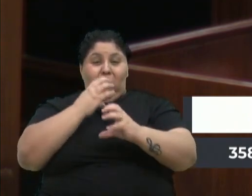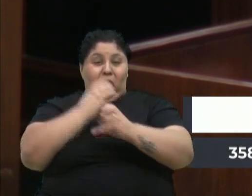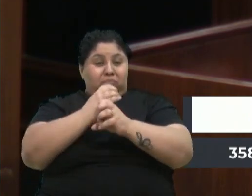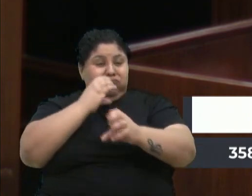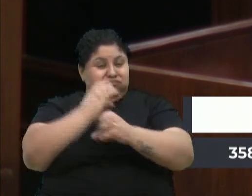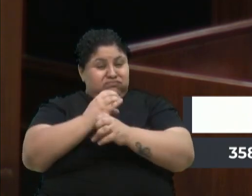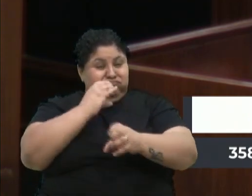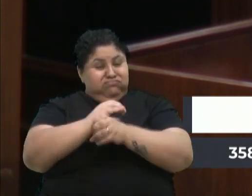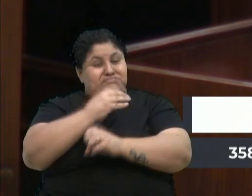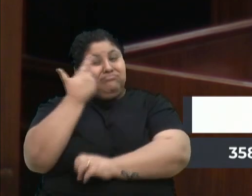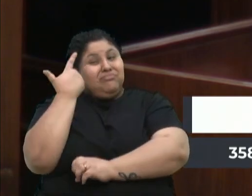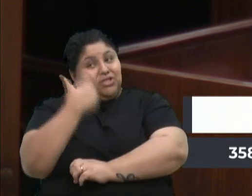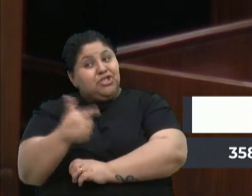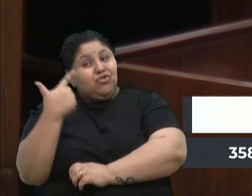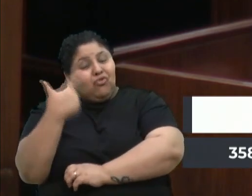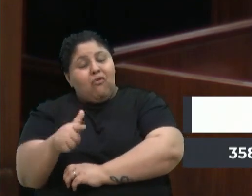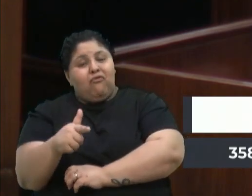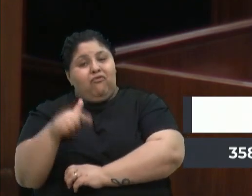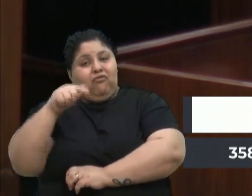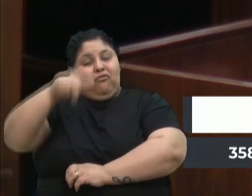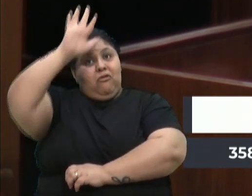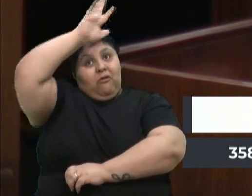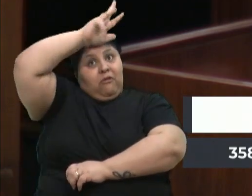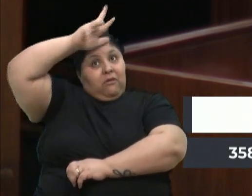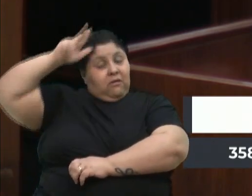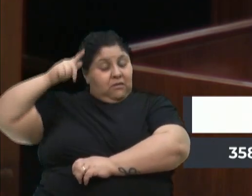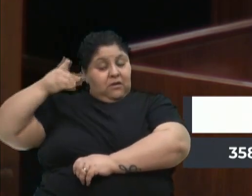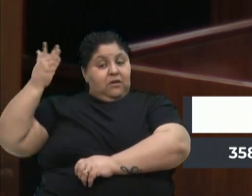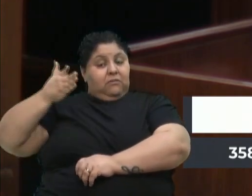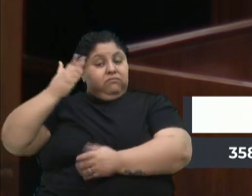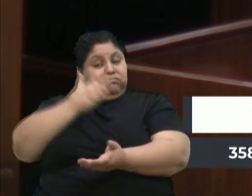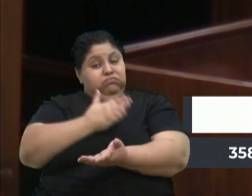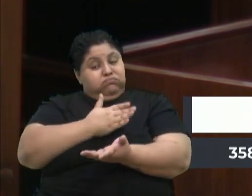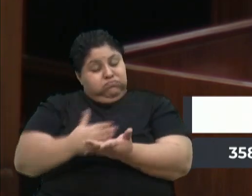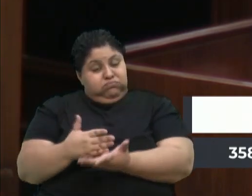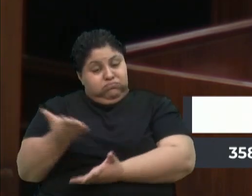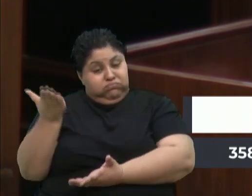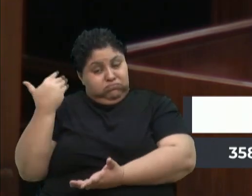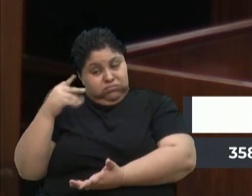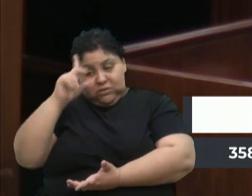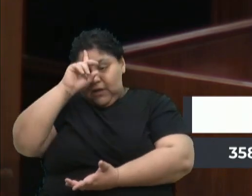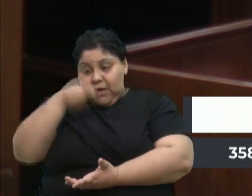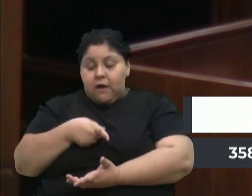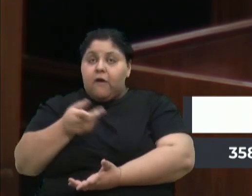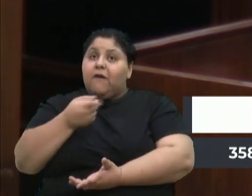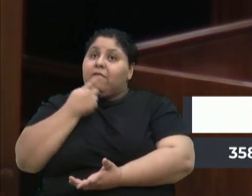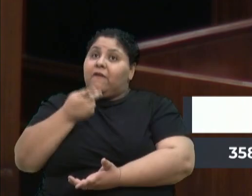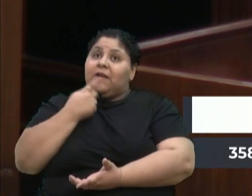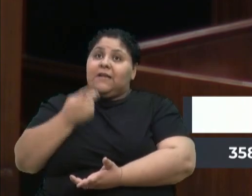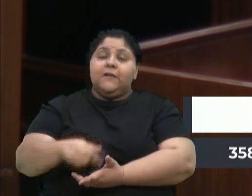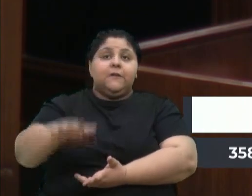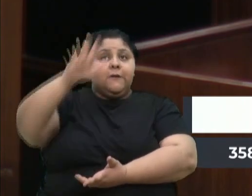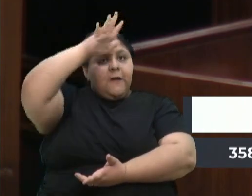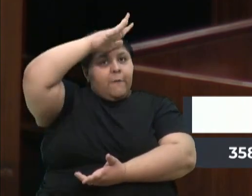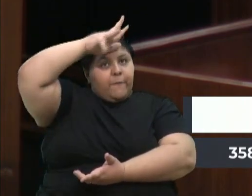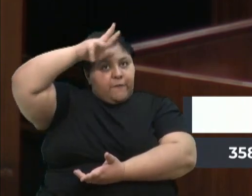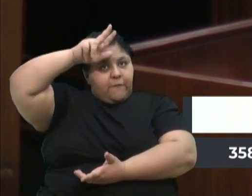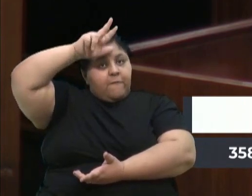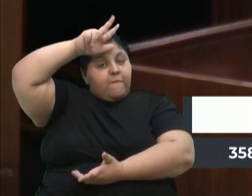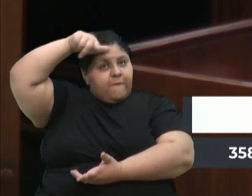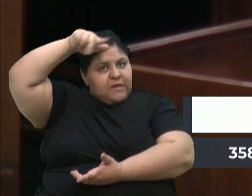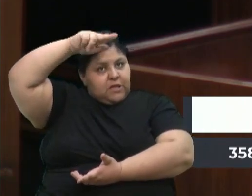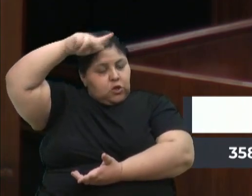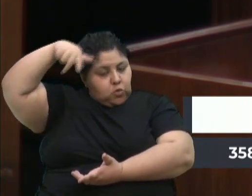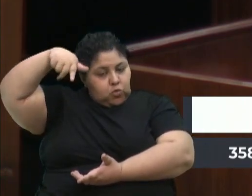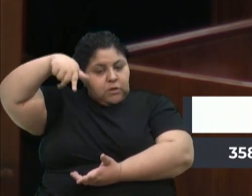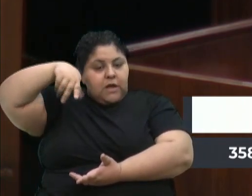tá? E eu já venho, desde o início do mandato, dizendo que a prefeitura falha na comunicação, tem